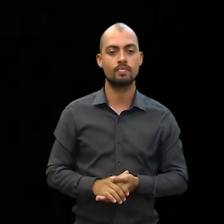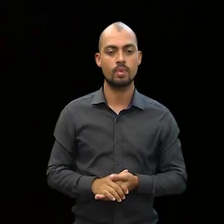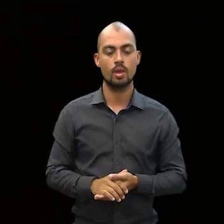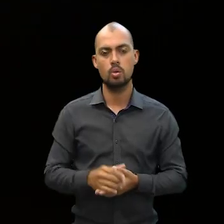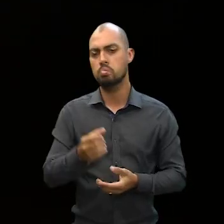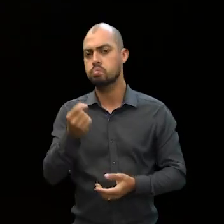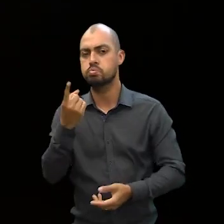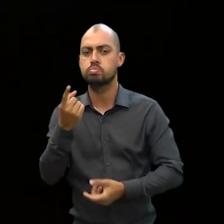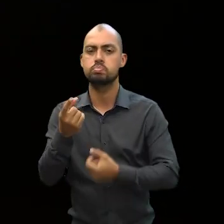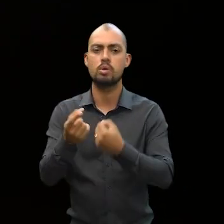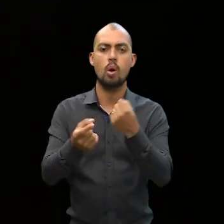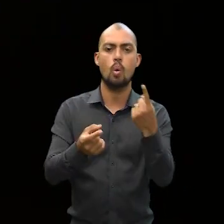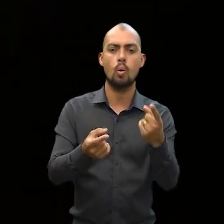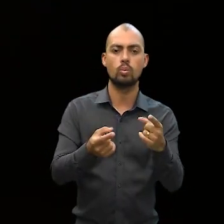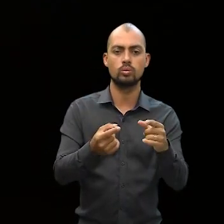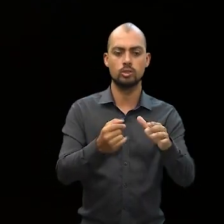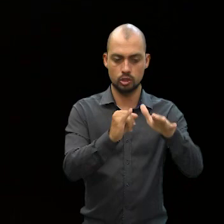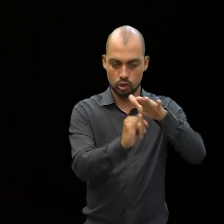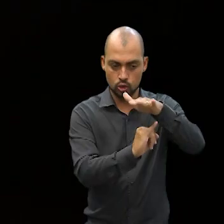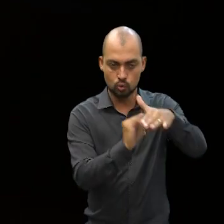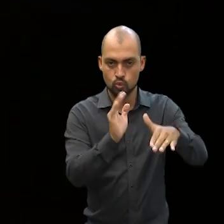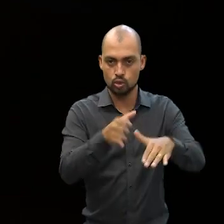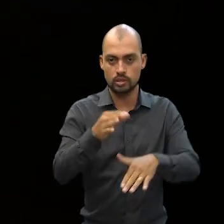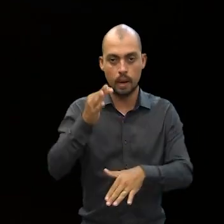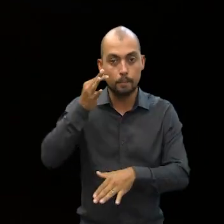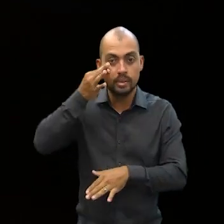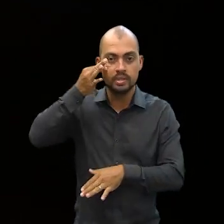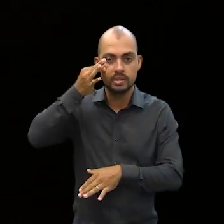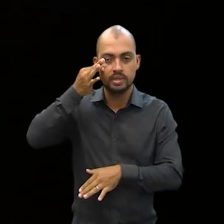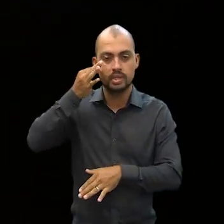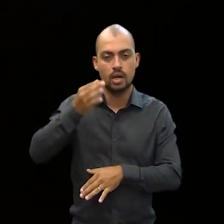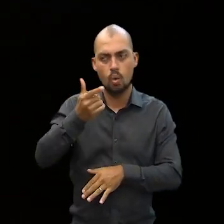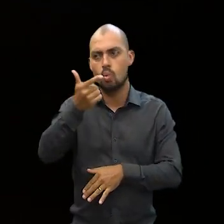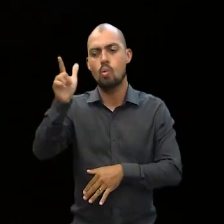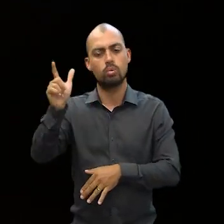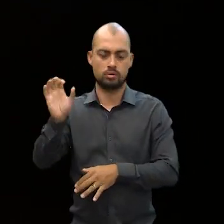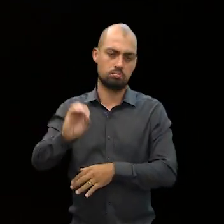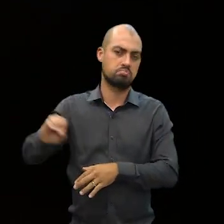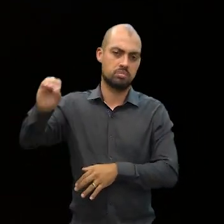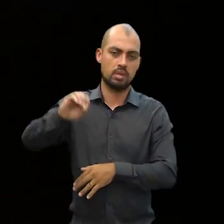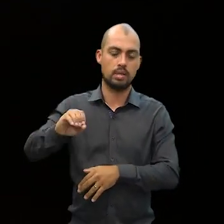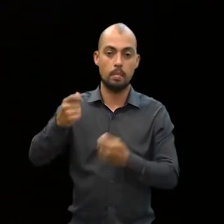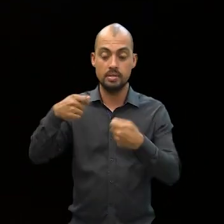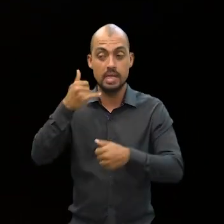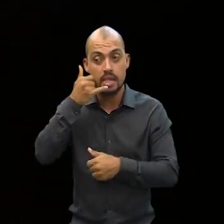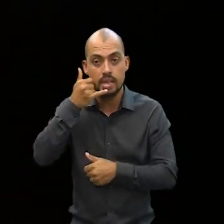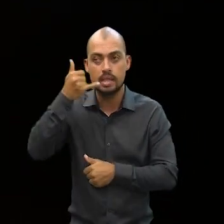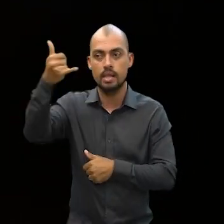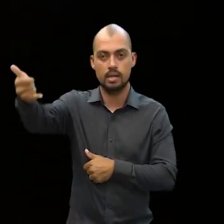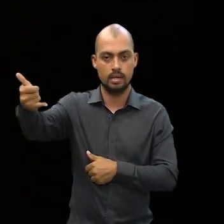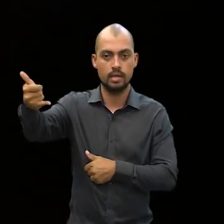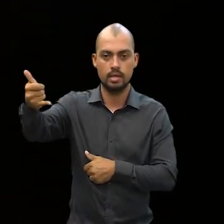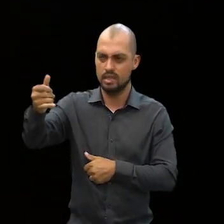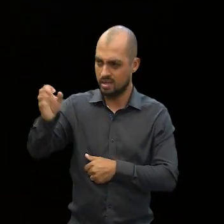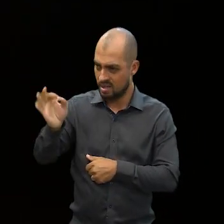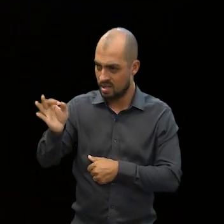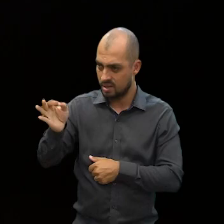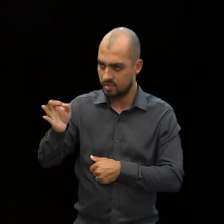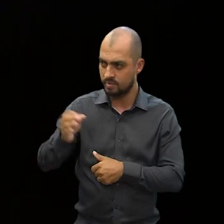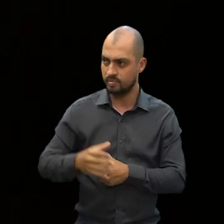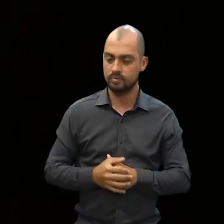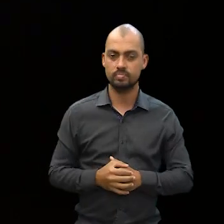Algumas unidades já estão com atendimento presencial e outras não. As pessoas devem ligar no Sebrae mais próximo da sua casa. É isso,